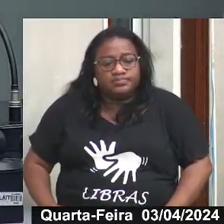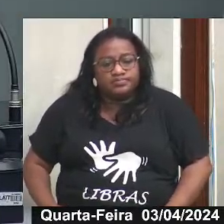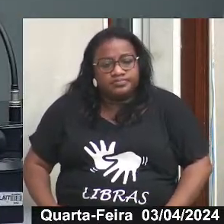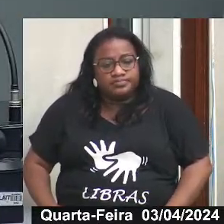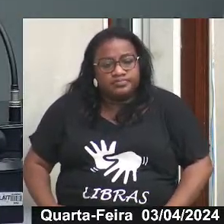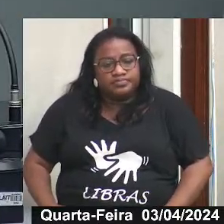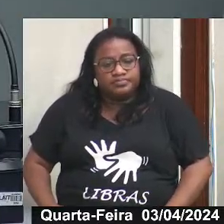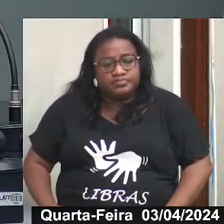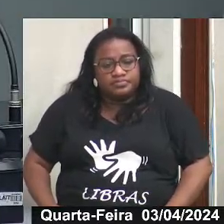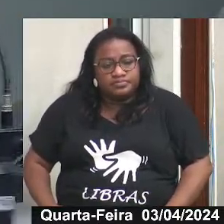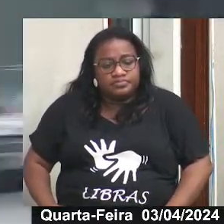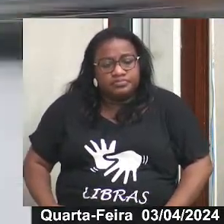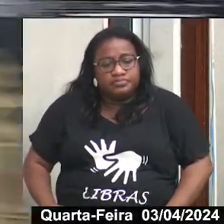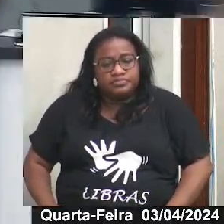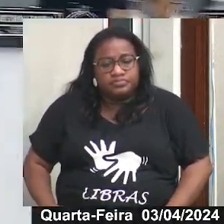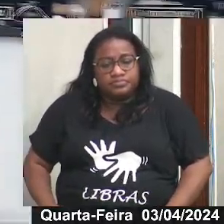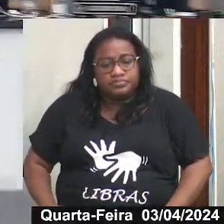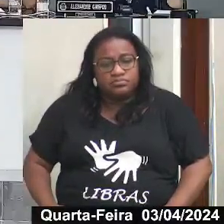Próximo inscrito.